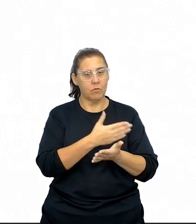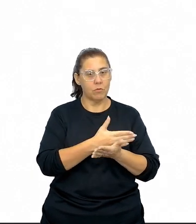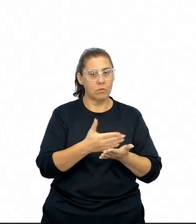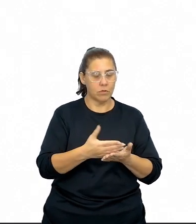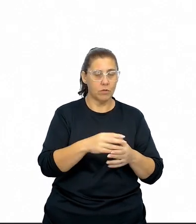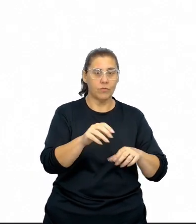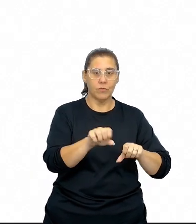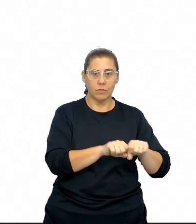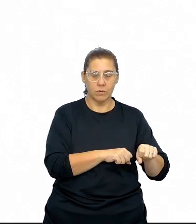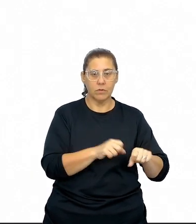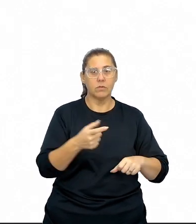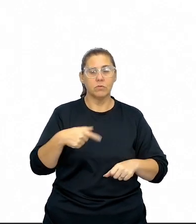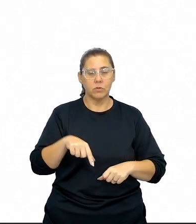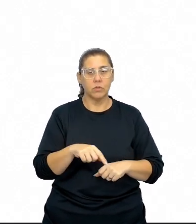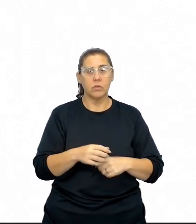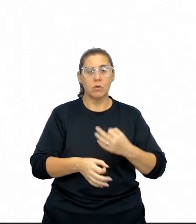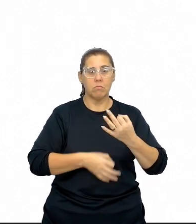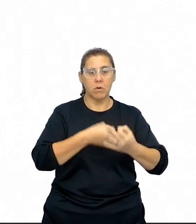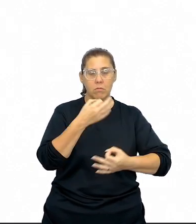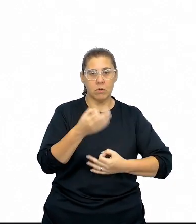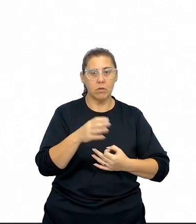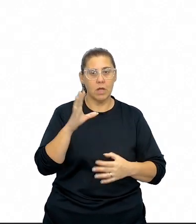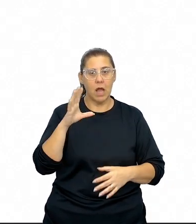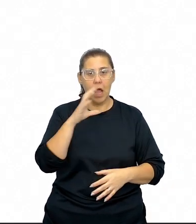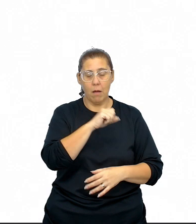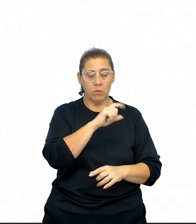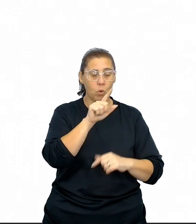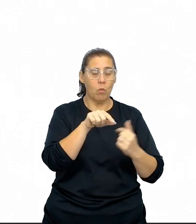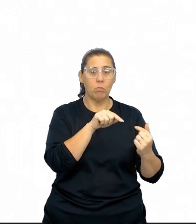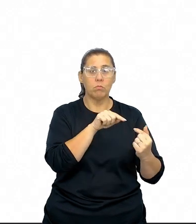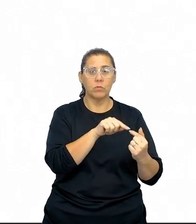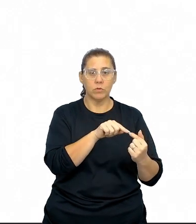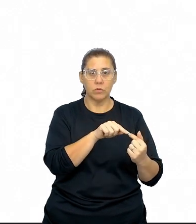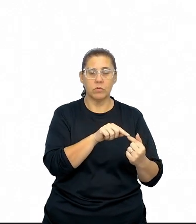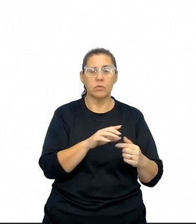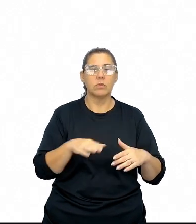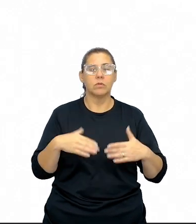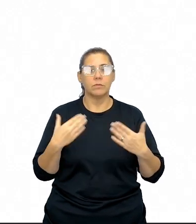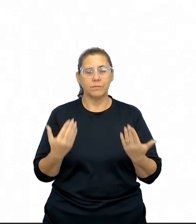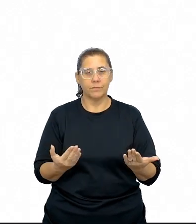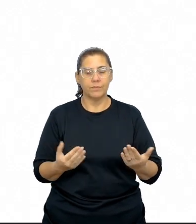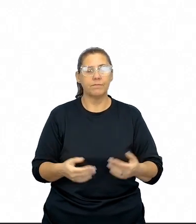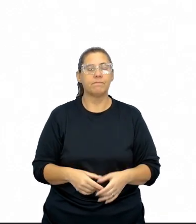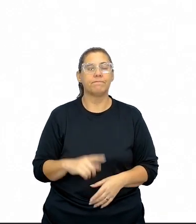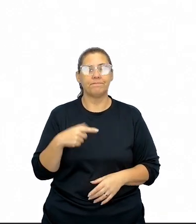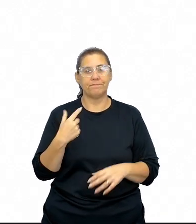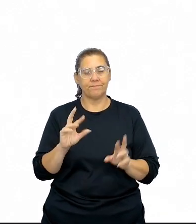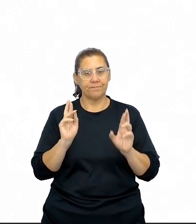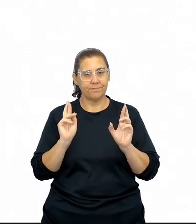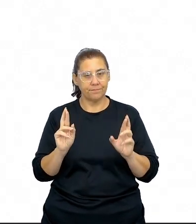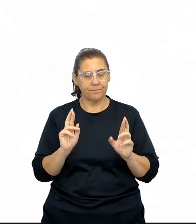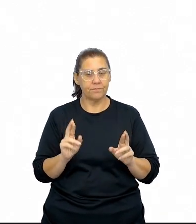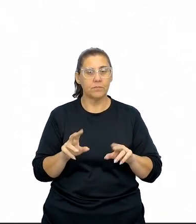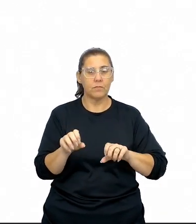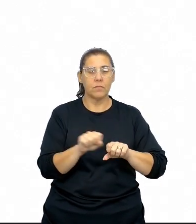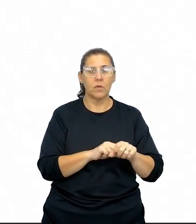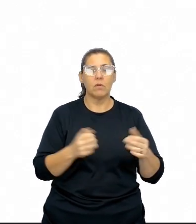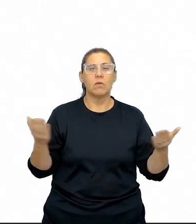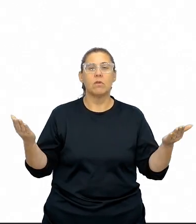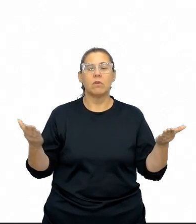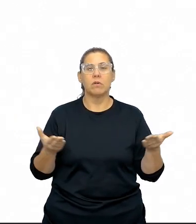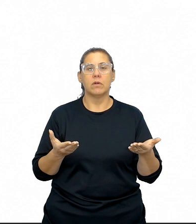nossa formação, nós comentaremos brevemente os seus objetivos. Então, nós esperamos, com essa formação de